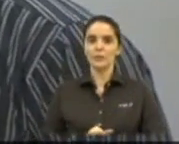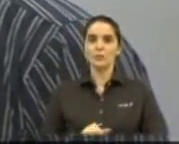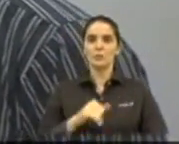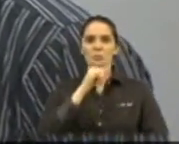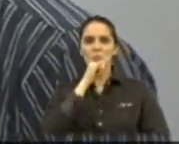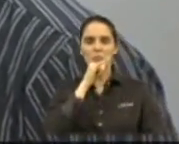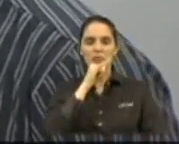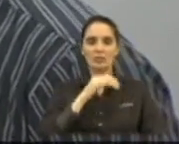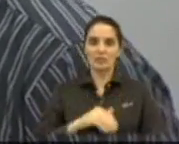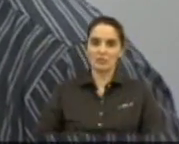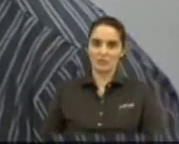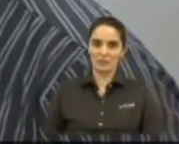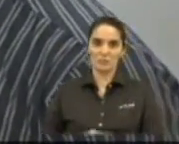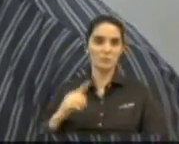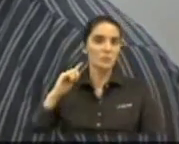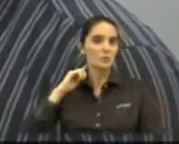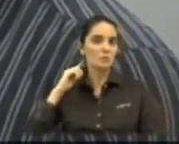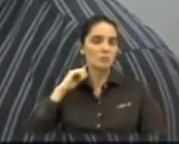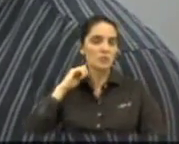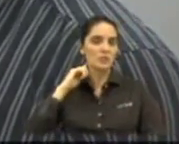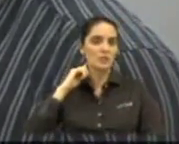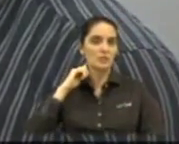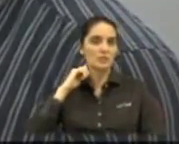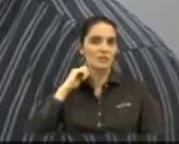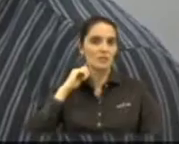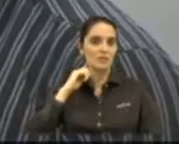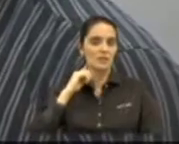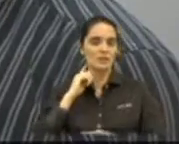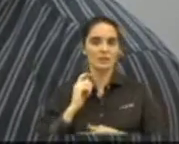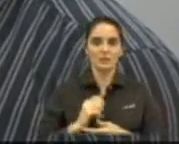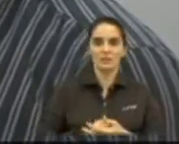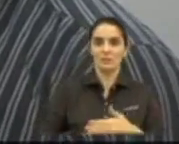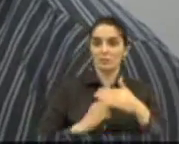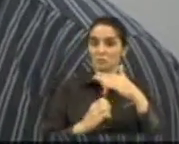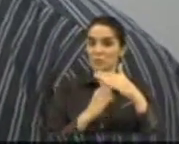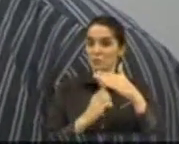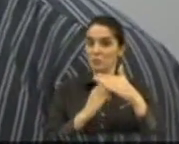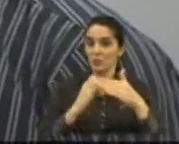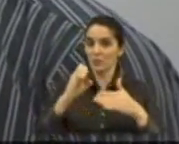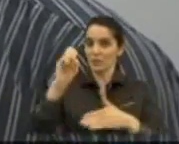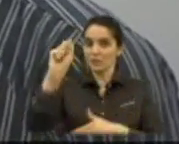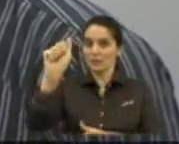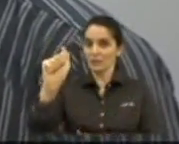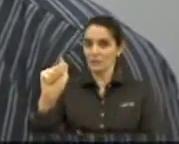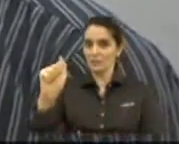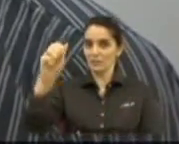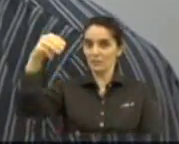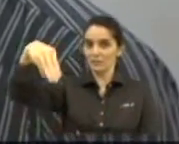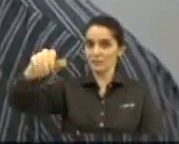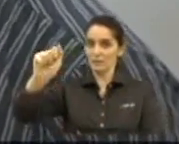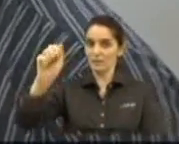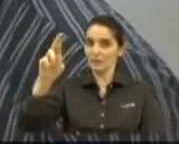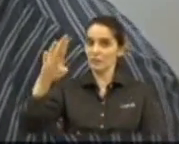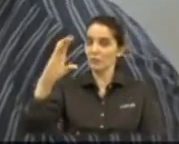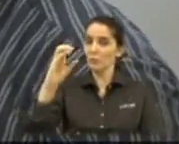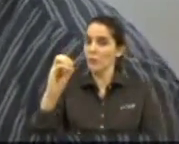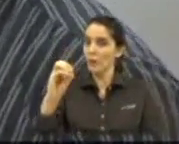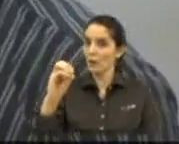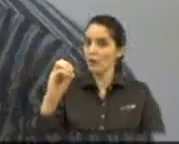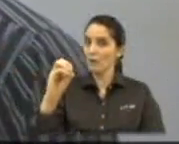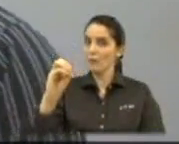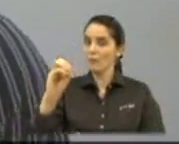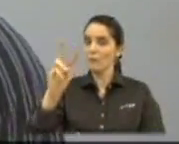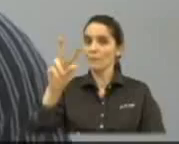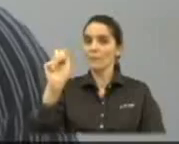em Minas Gerais teve um sujeito ativo, Vale do Rio Doce, Samarco, que financia a campanha de deputados, de partidos,